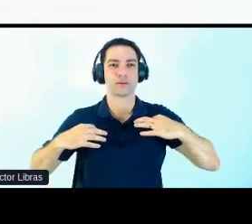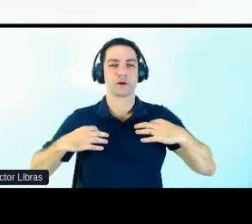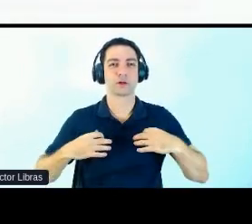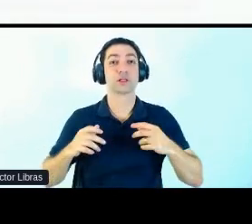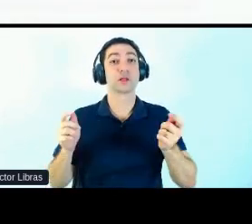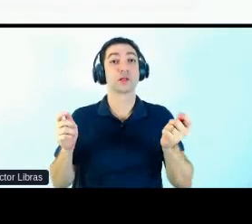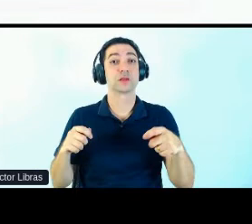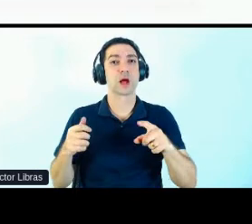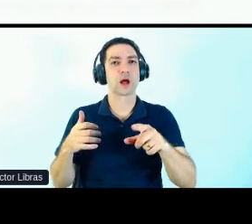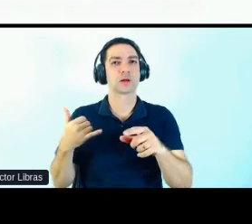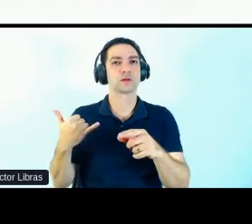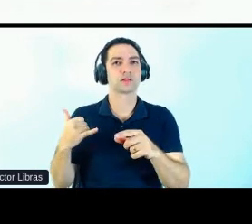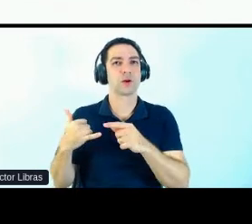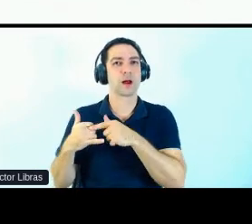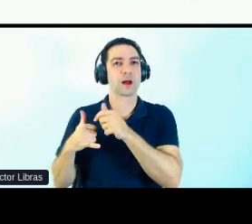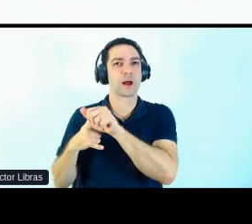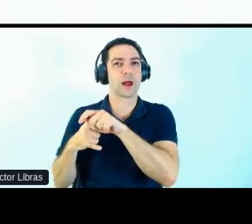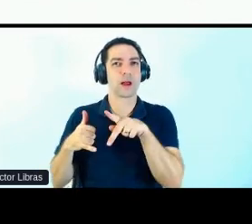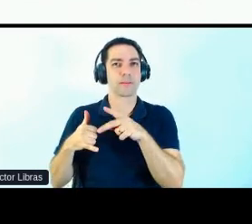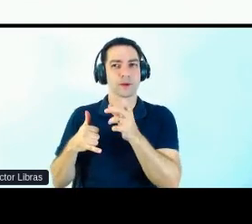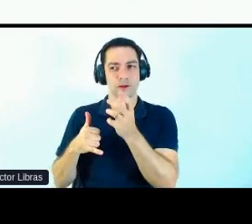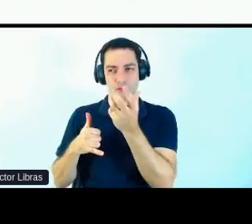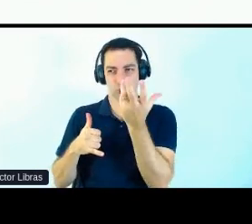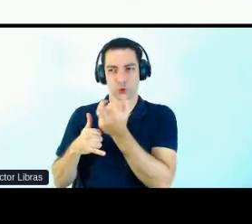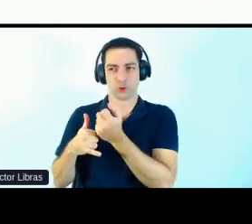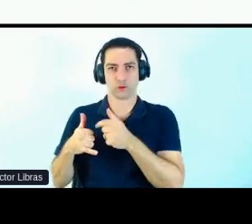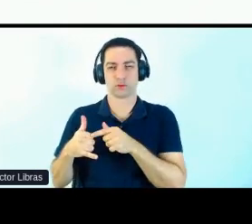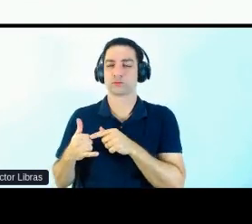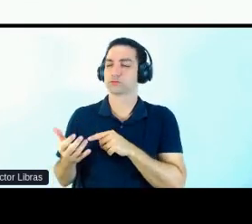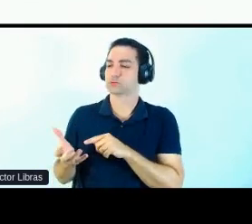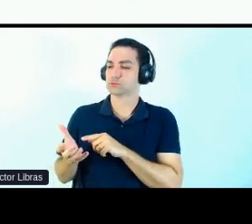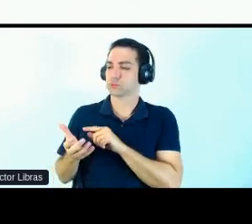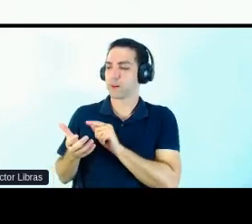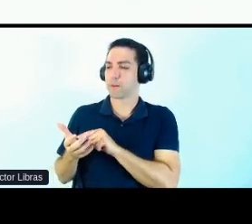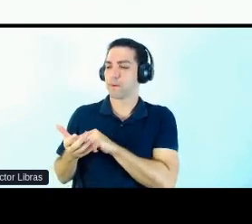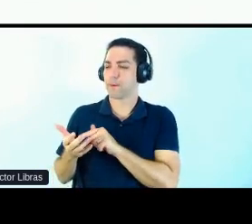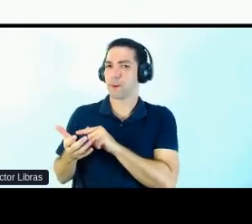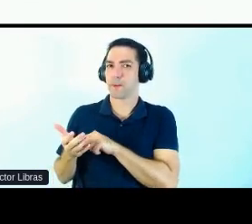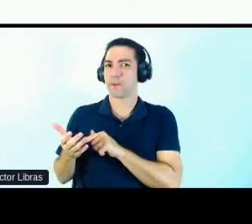a modernidade acaba atrapalhando.